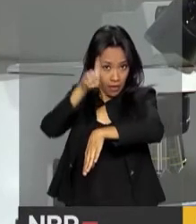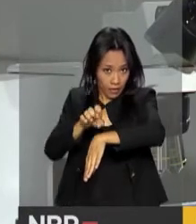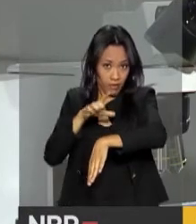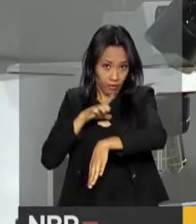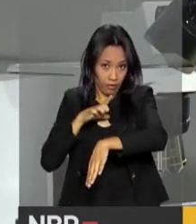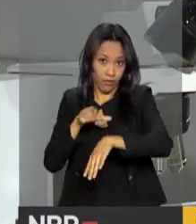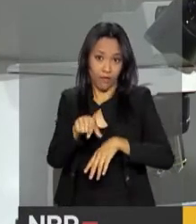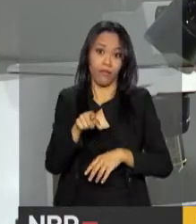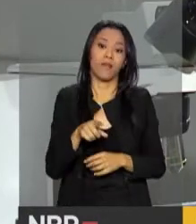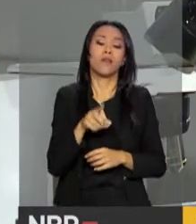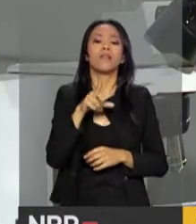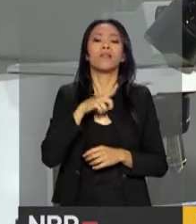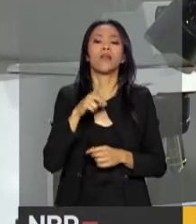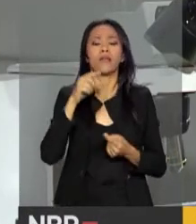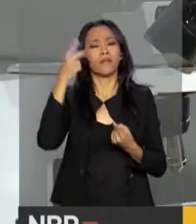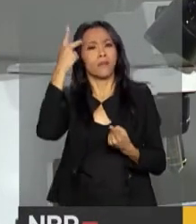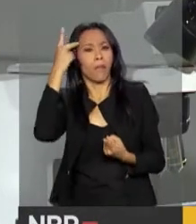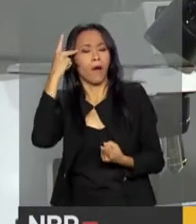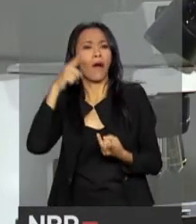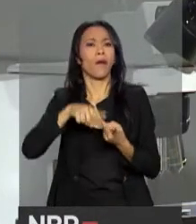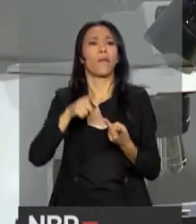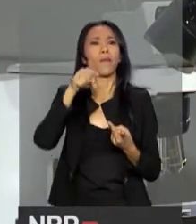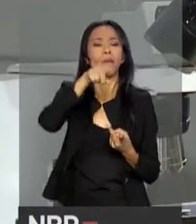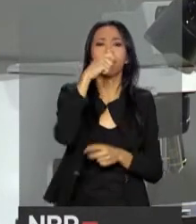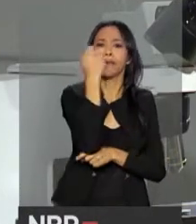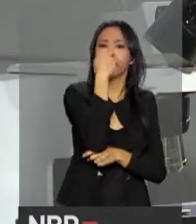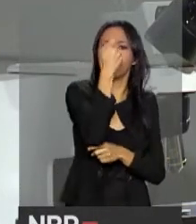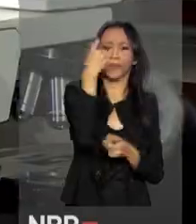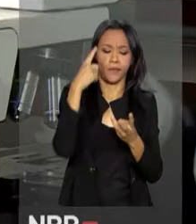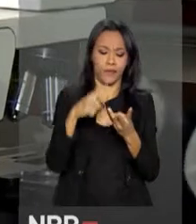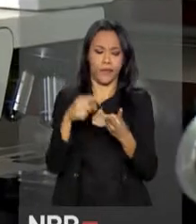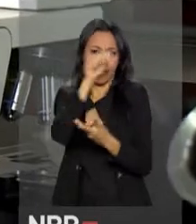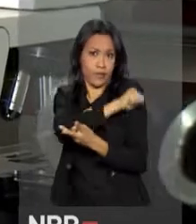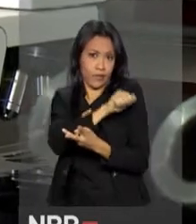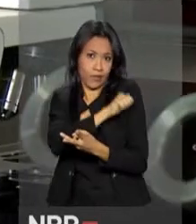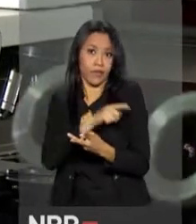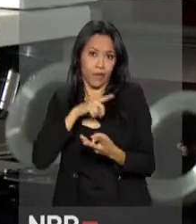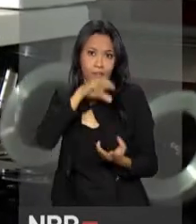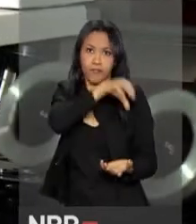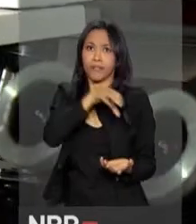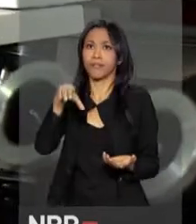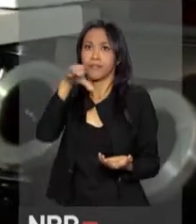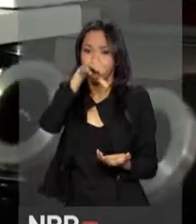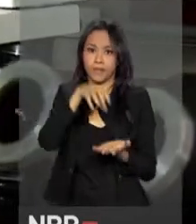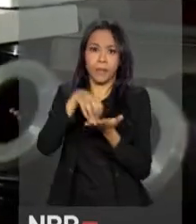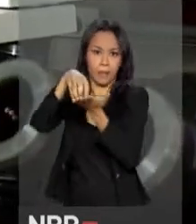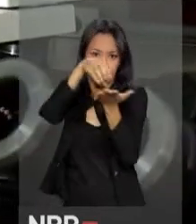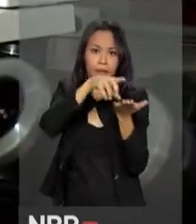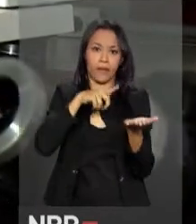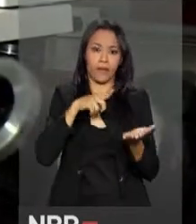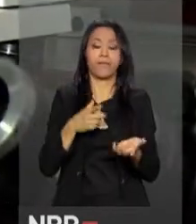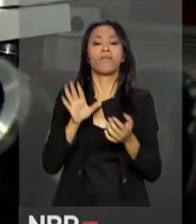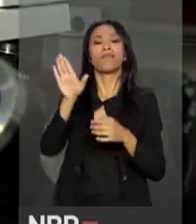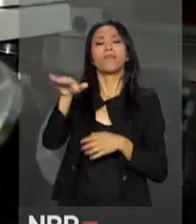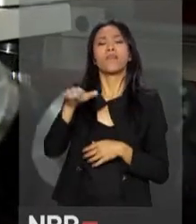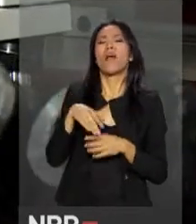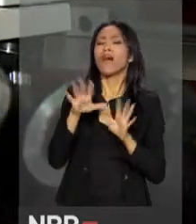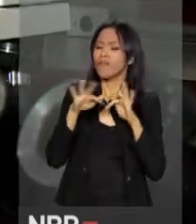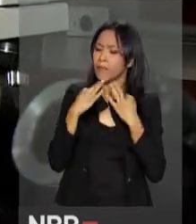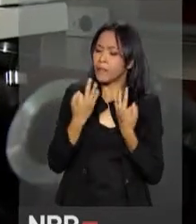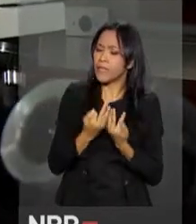ativos do brasil entre são paulo rio grande do sul e rio de janeiro doutora é possível que a família do doador